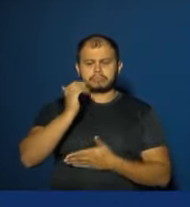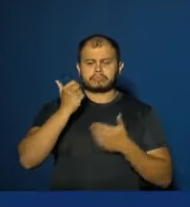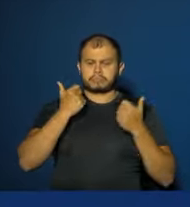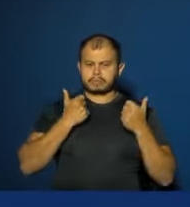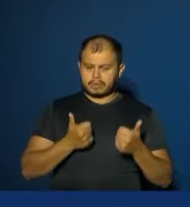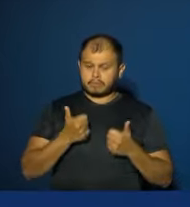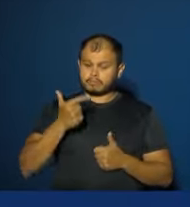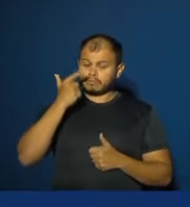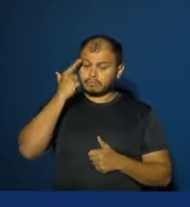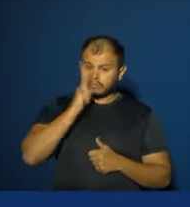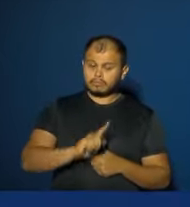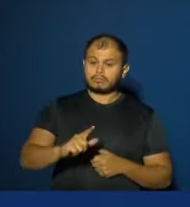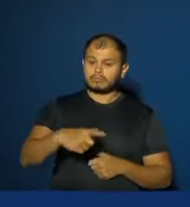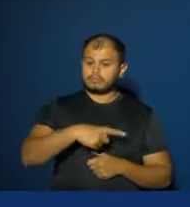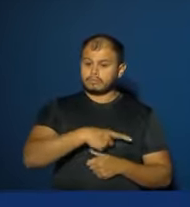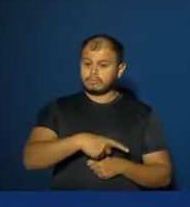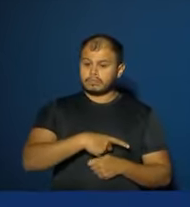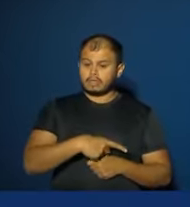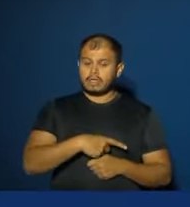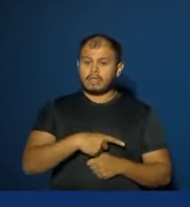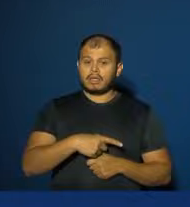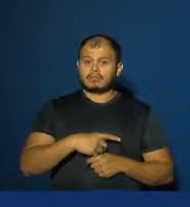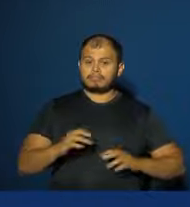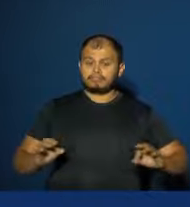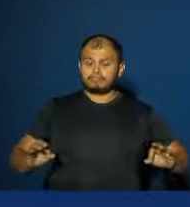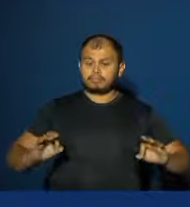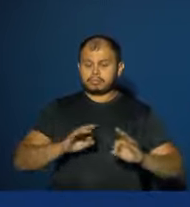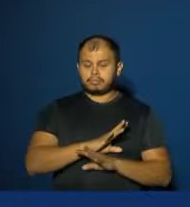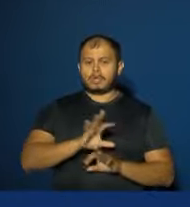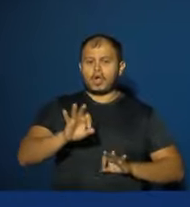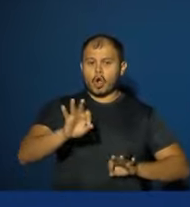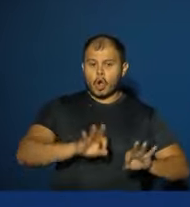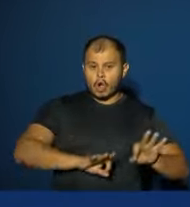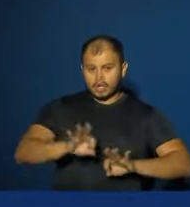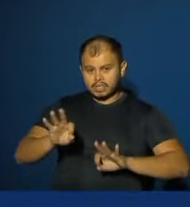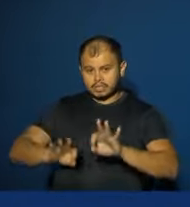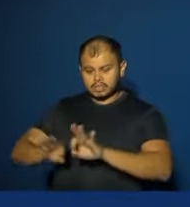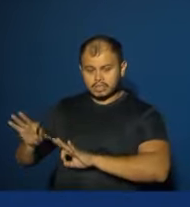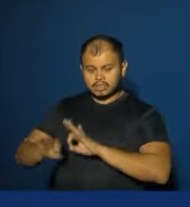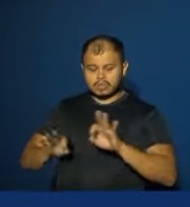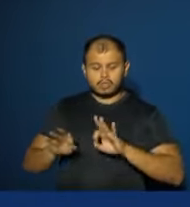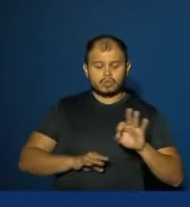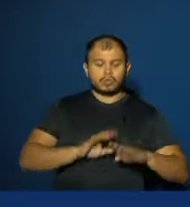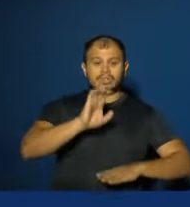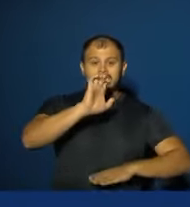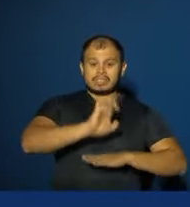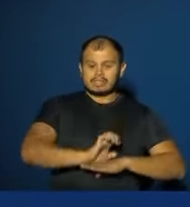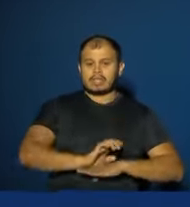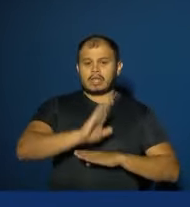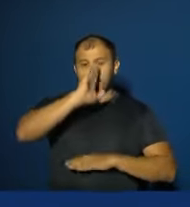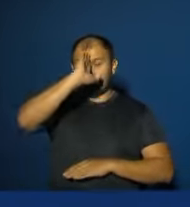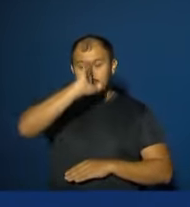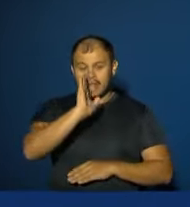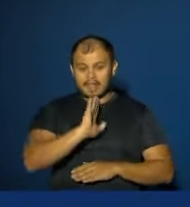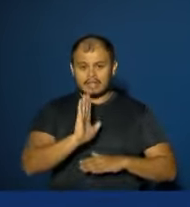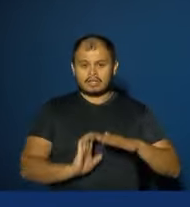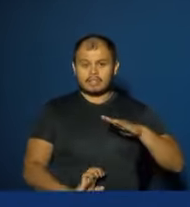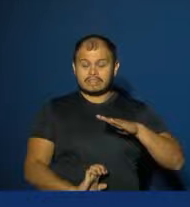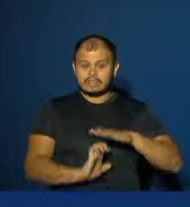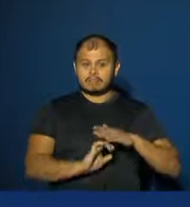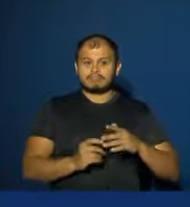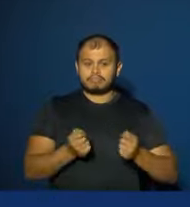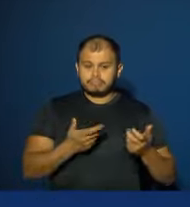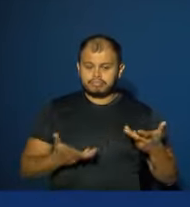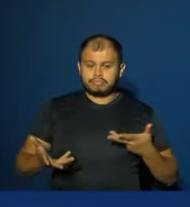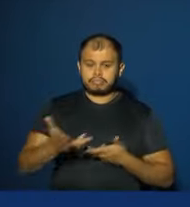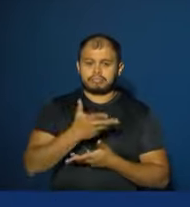conseguimos colocar de pé a reorganização do Estado brasileiro, da capacidade de